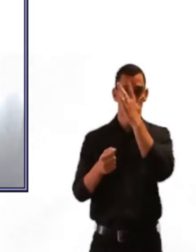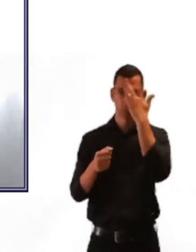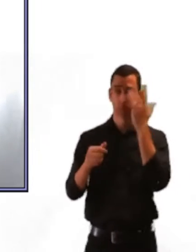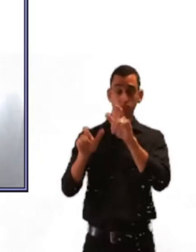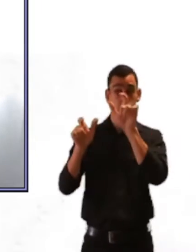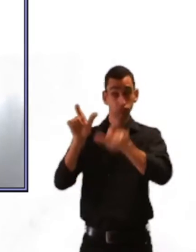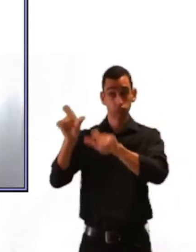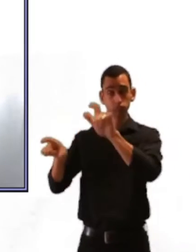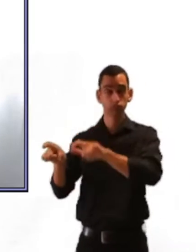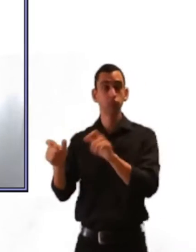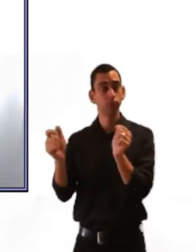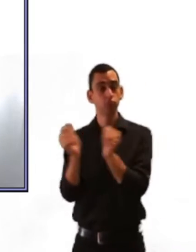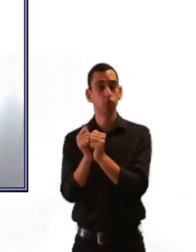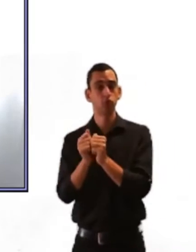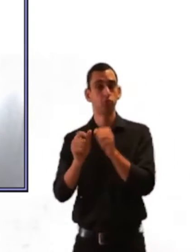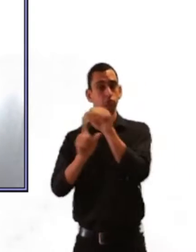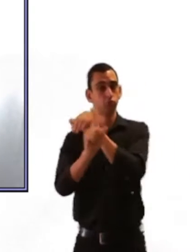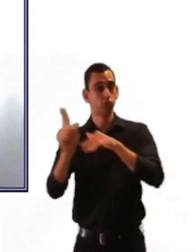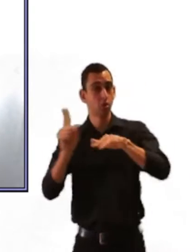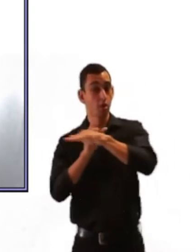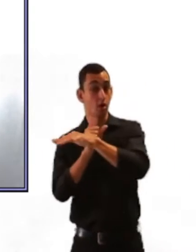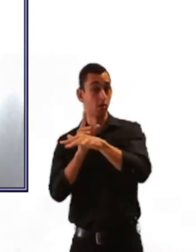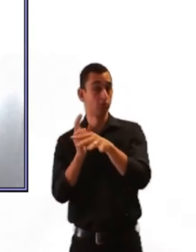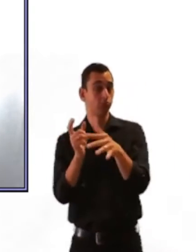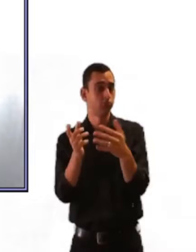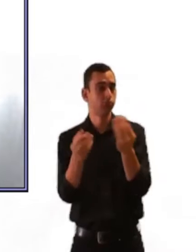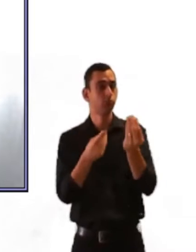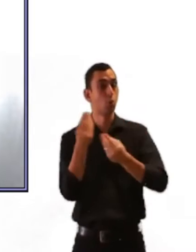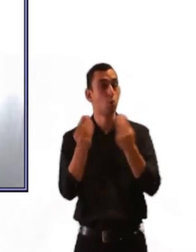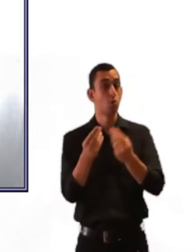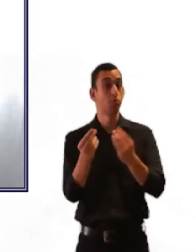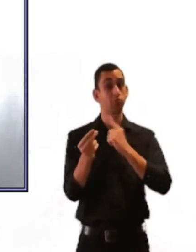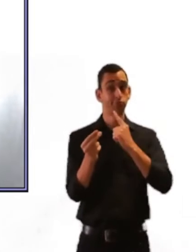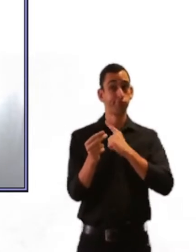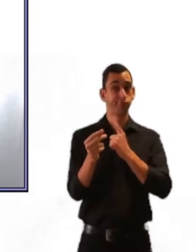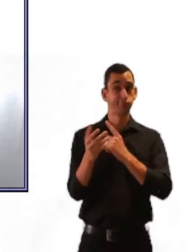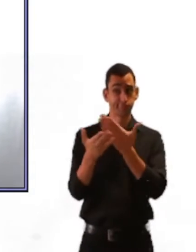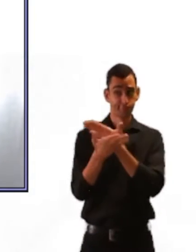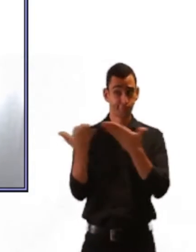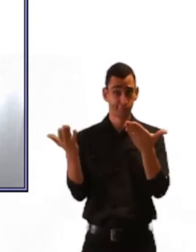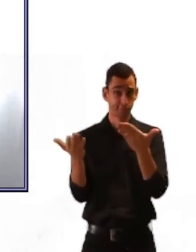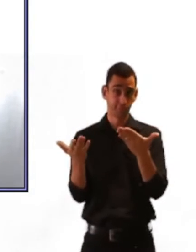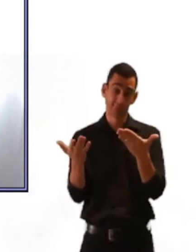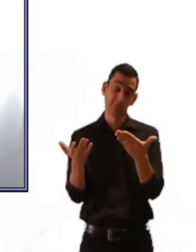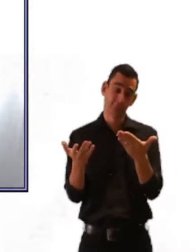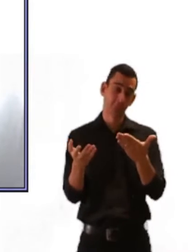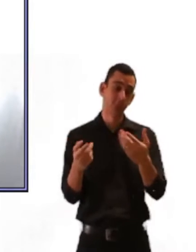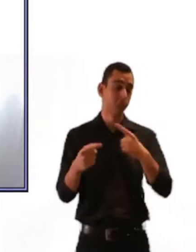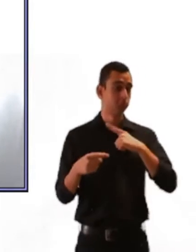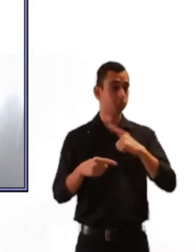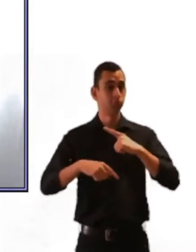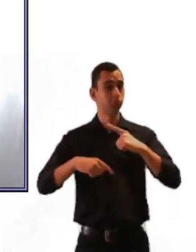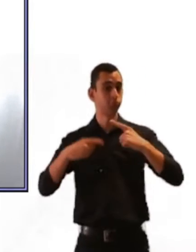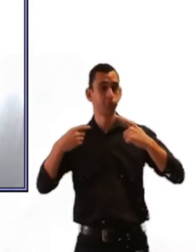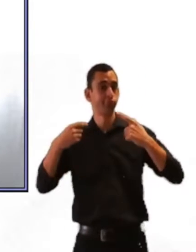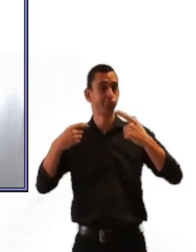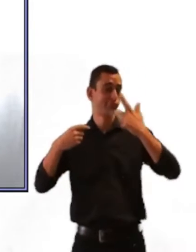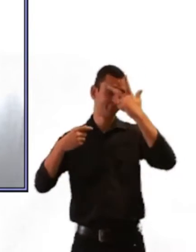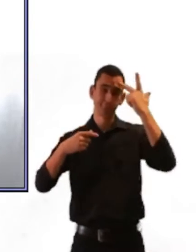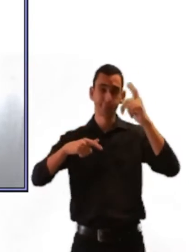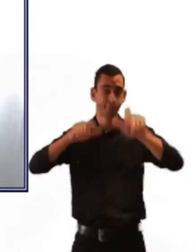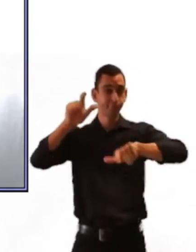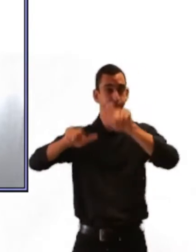de um segmento da sociedade, isso poderia influenciar, ou seja, porque aquelas pessoas vão seguir